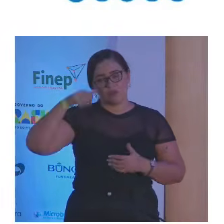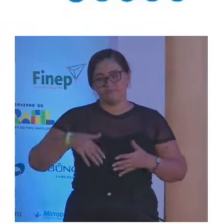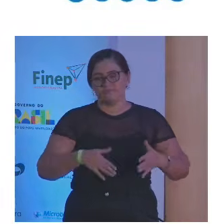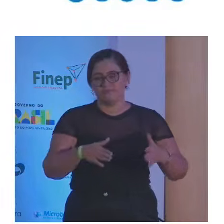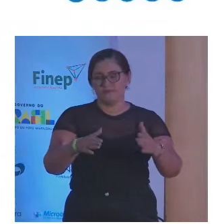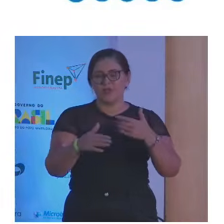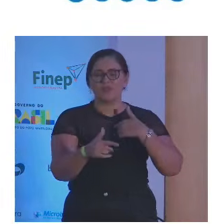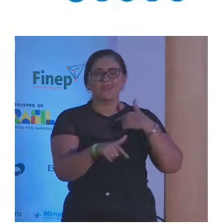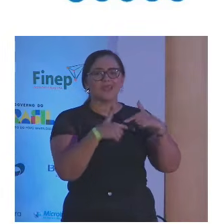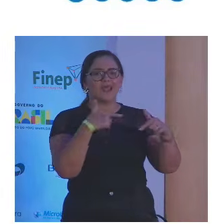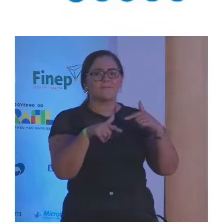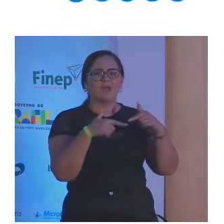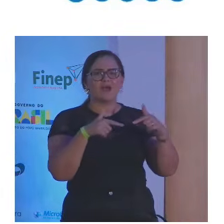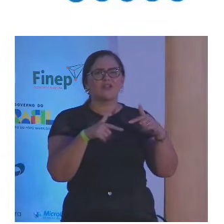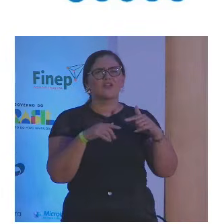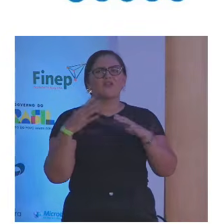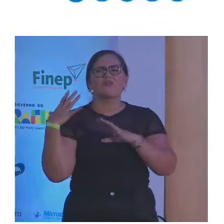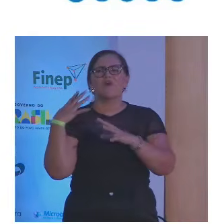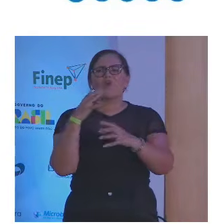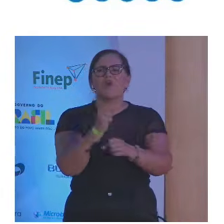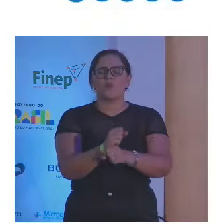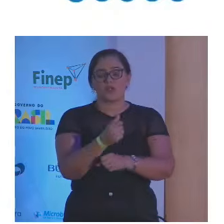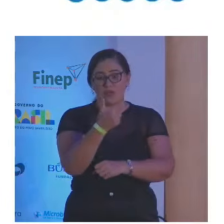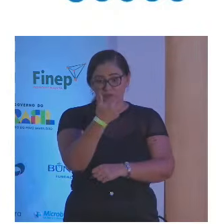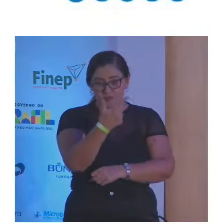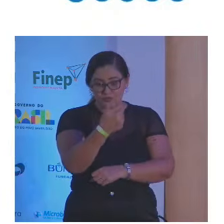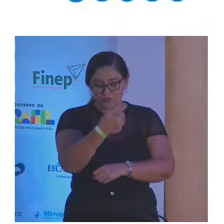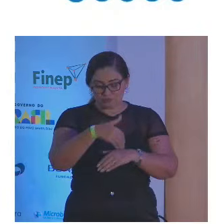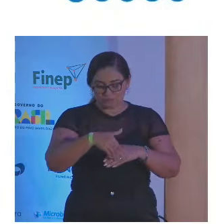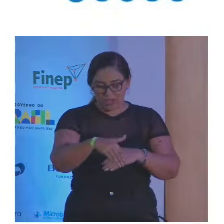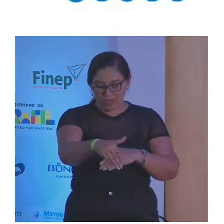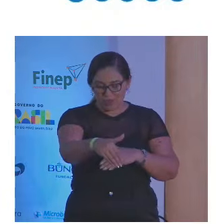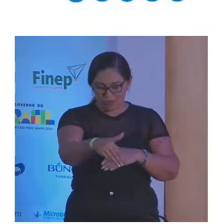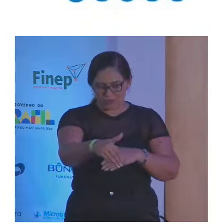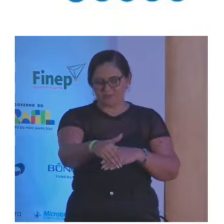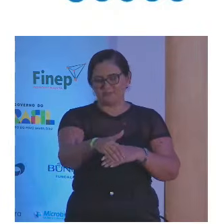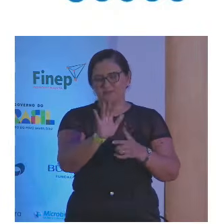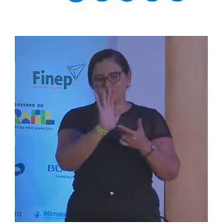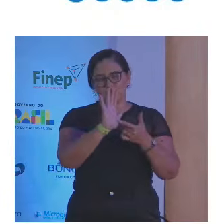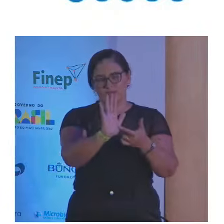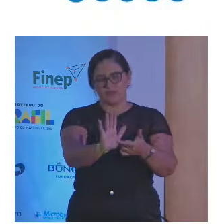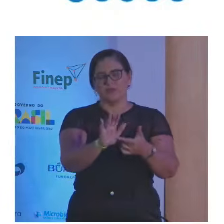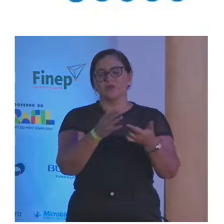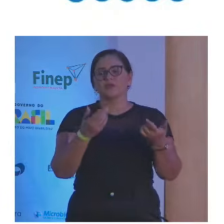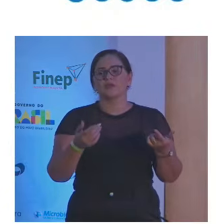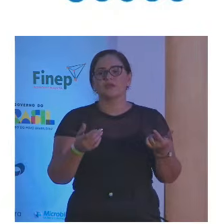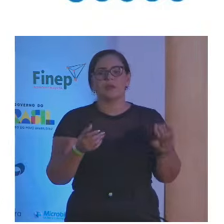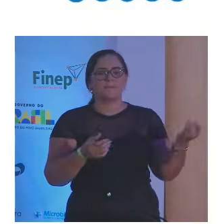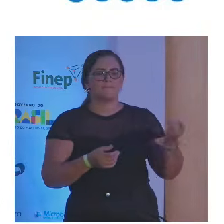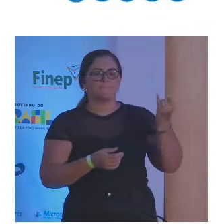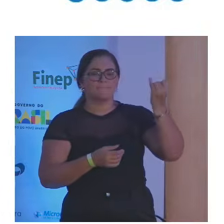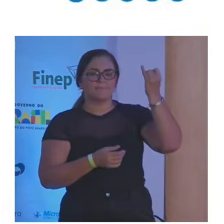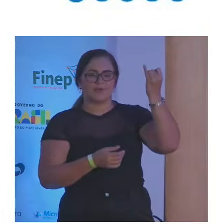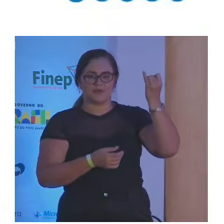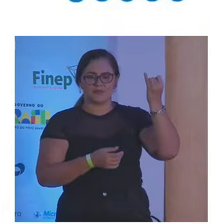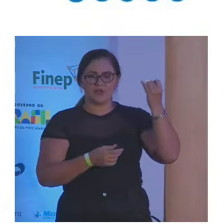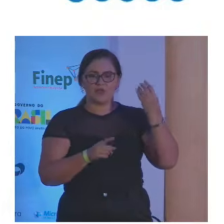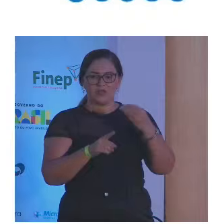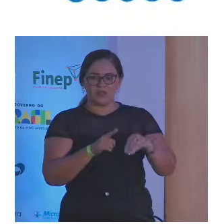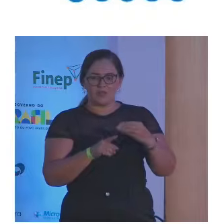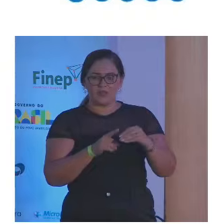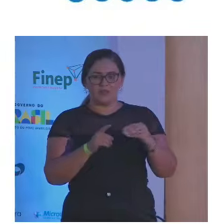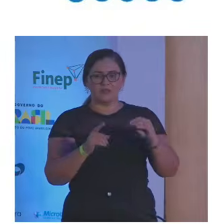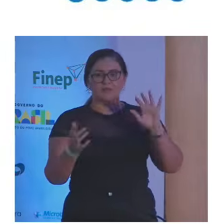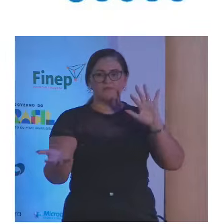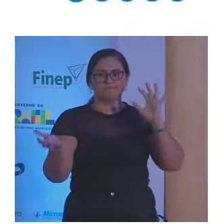trabalho vai fazer 21 anos agora, e destacar, então, a sua importância, a sua vulnerabilidade em relação